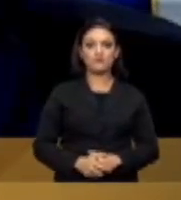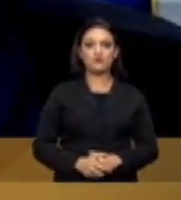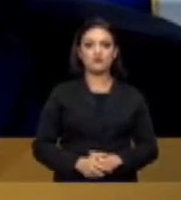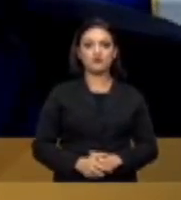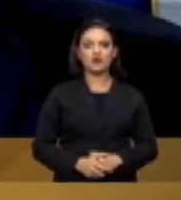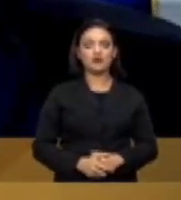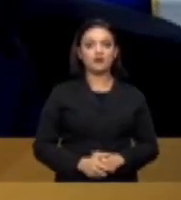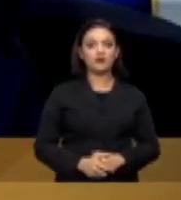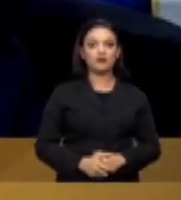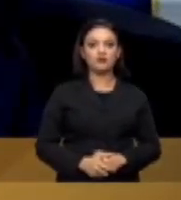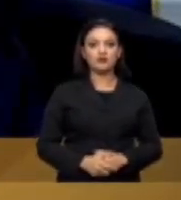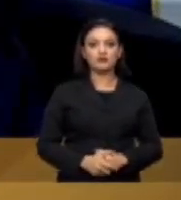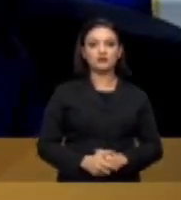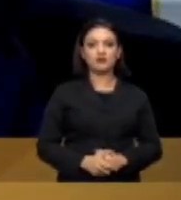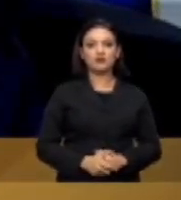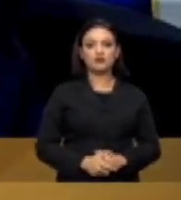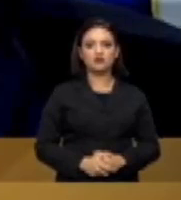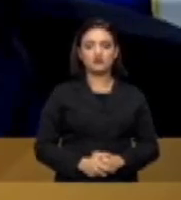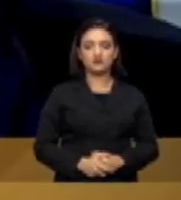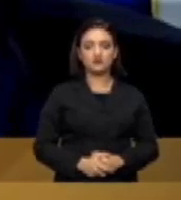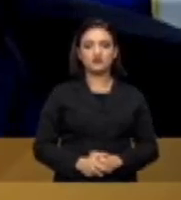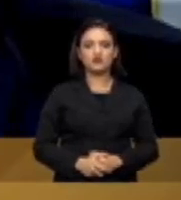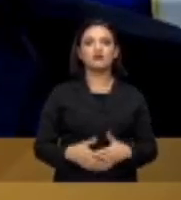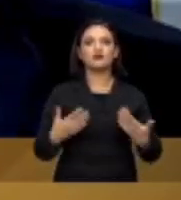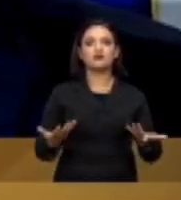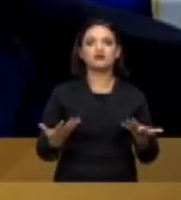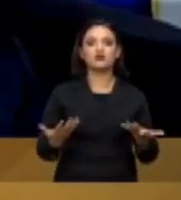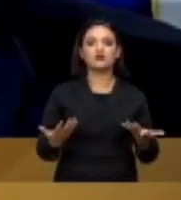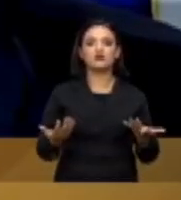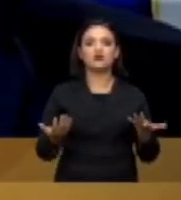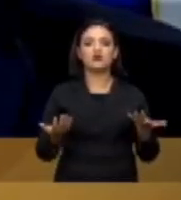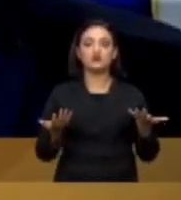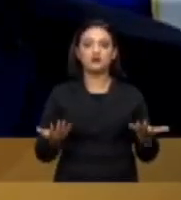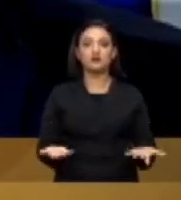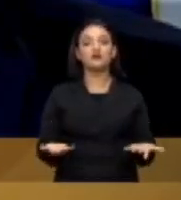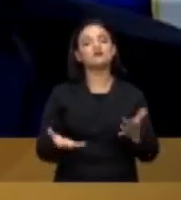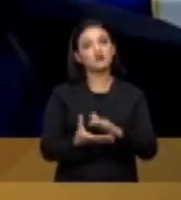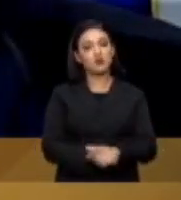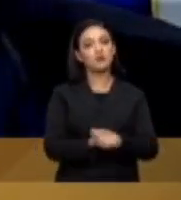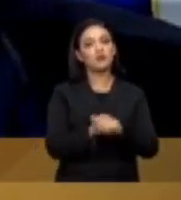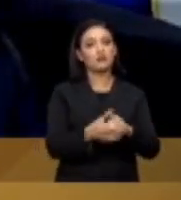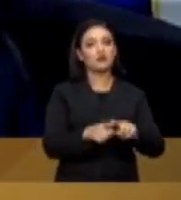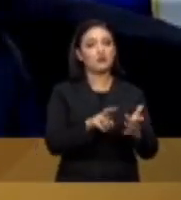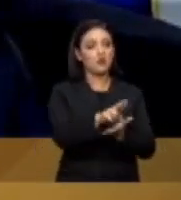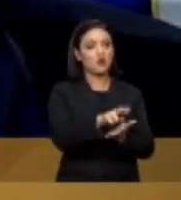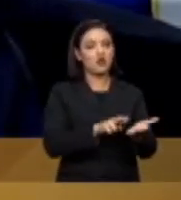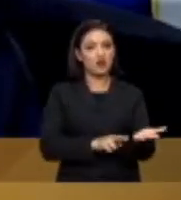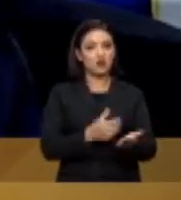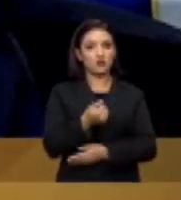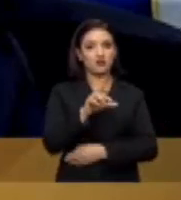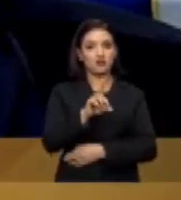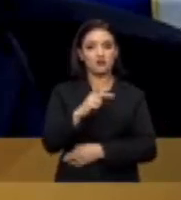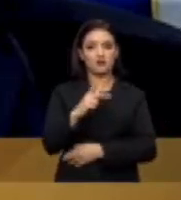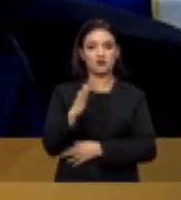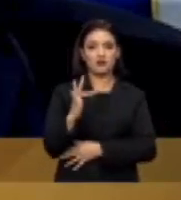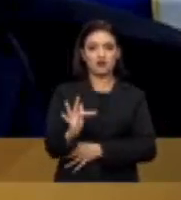cumprimento especialmente o ministro Gilmar Mendes, que é o relator desta ADPF, que cuida